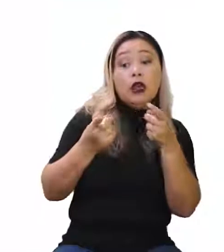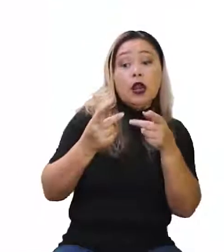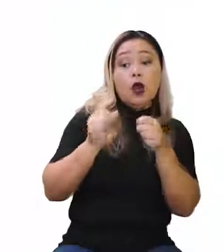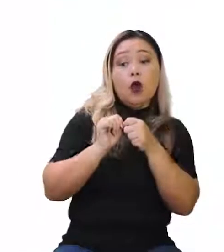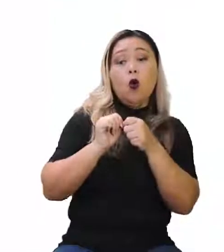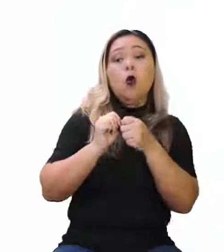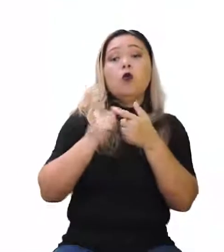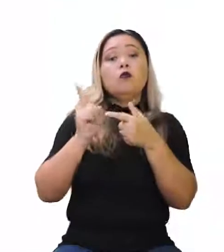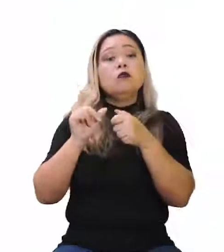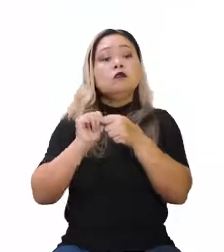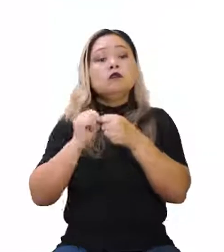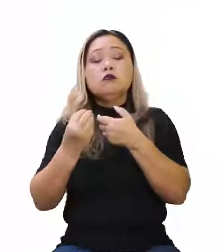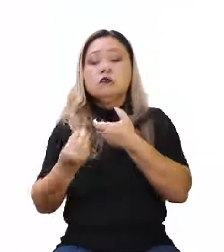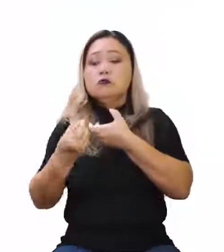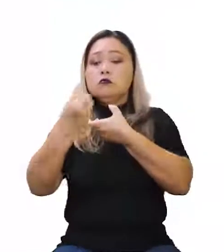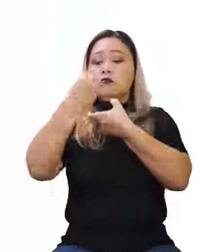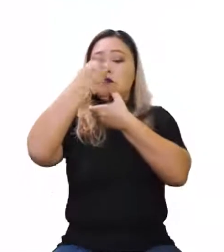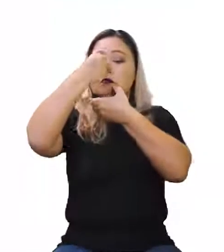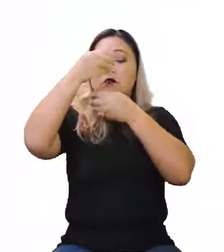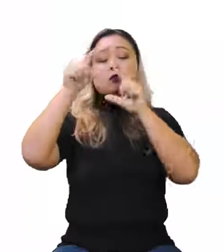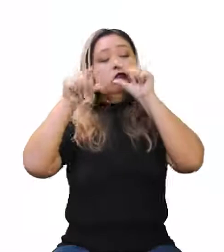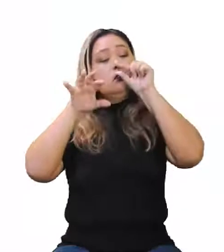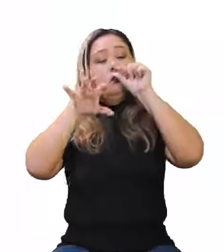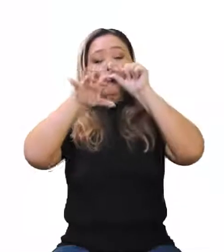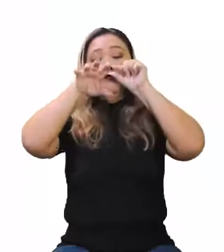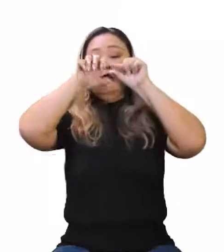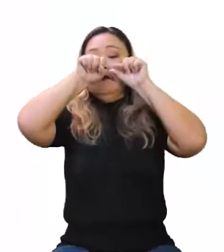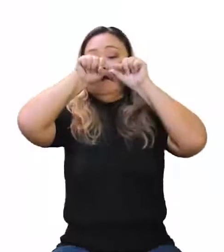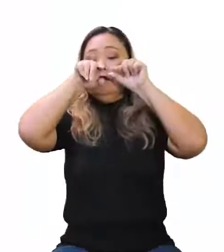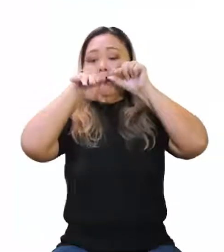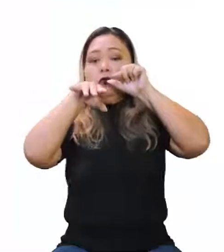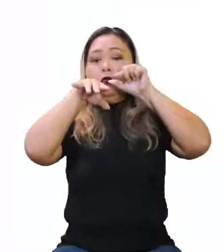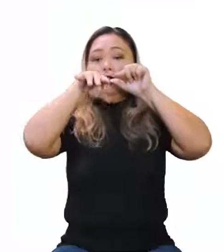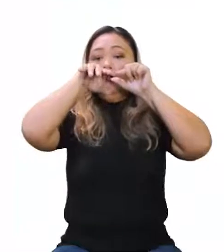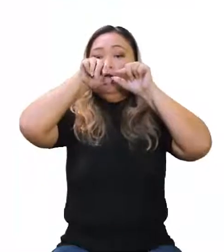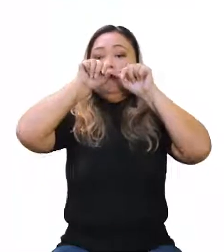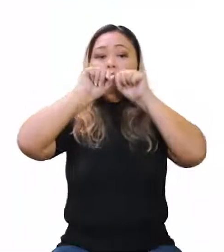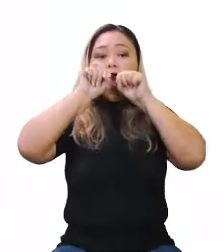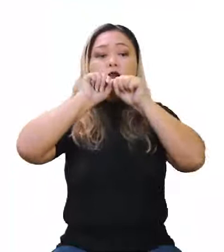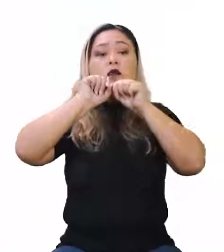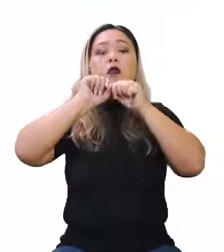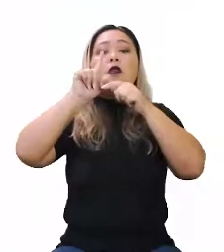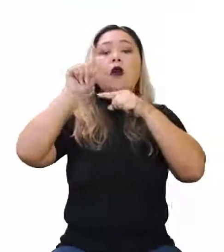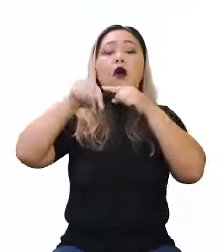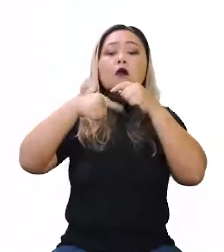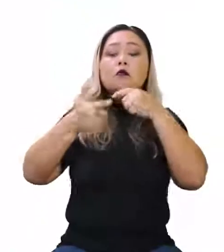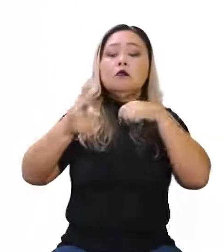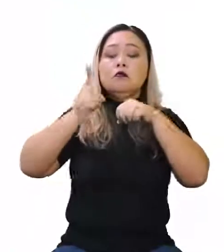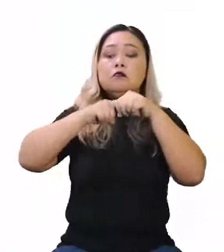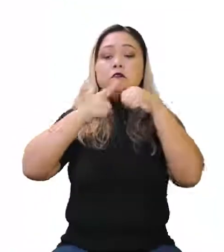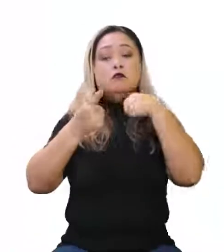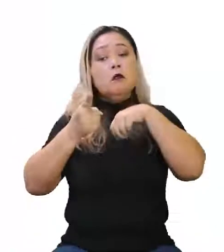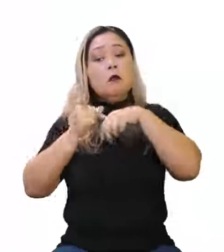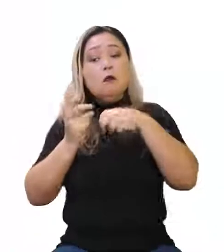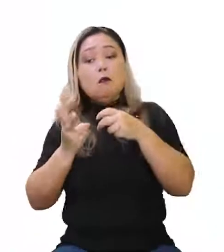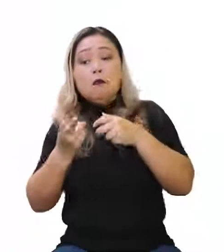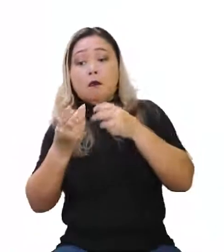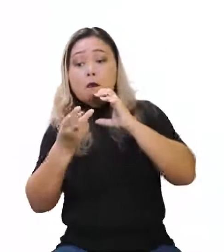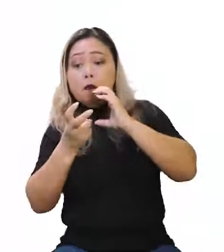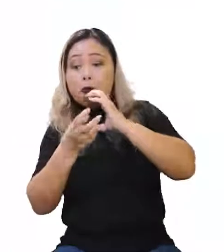que atacam o sistema respiratório. Um exemplo é a influenza aviária, infecções